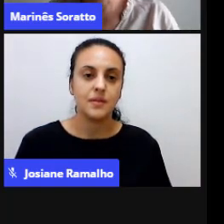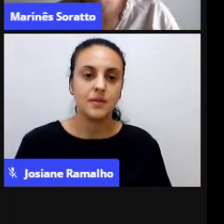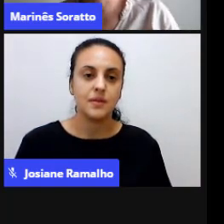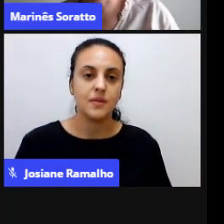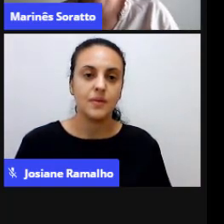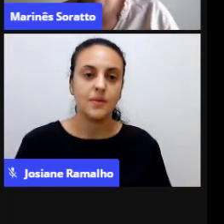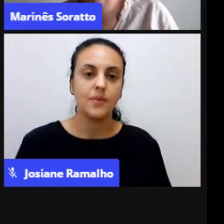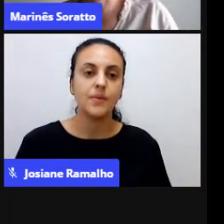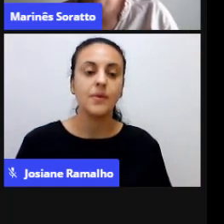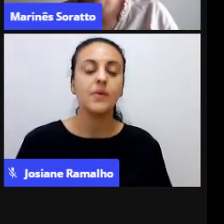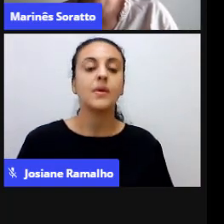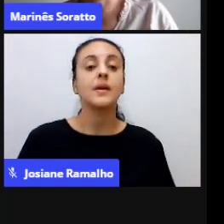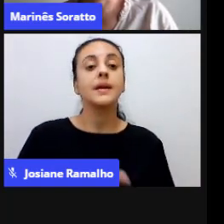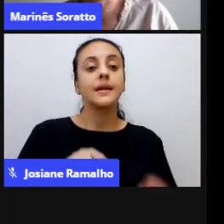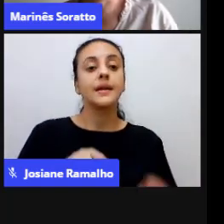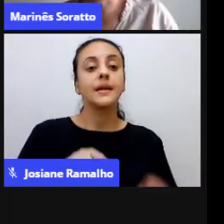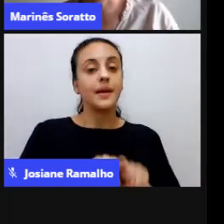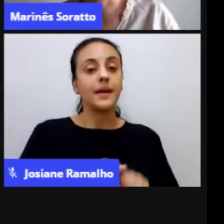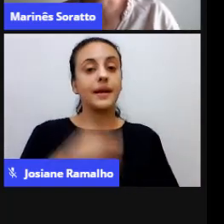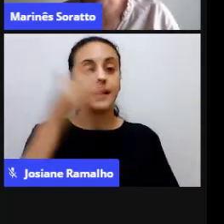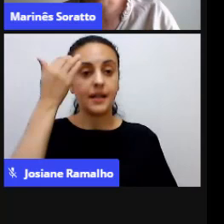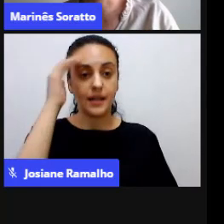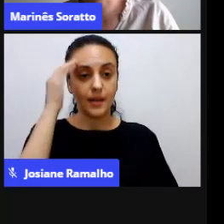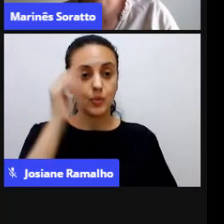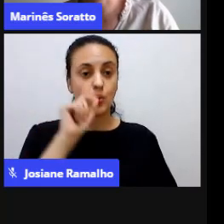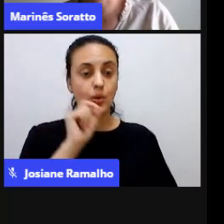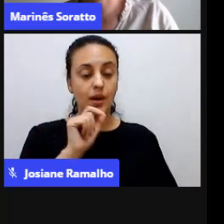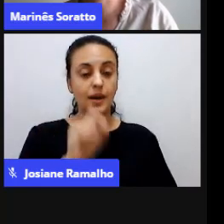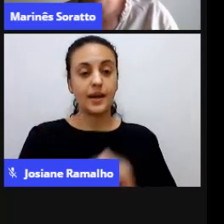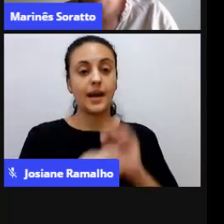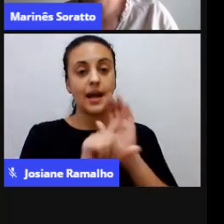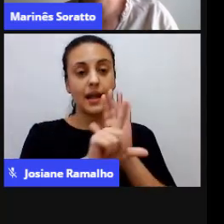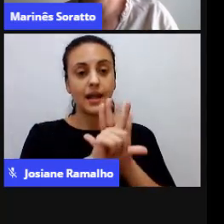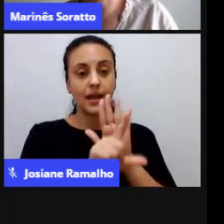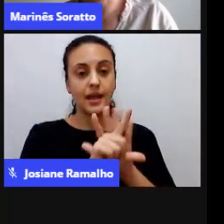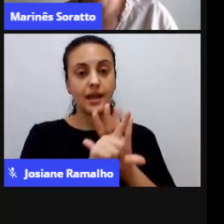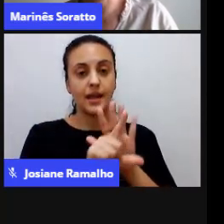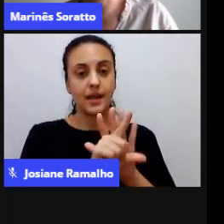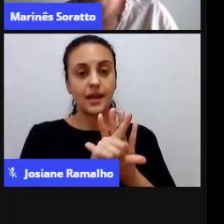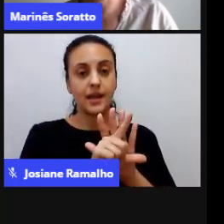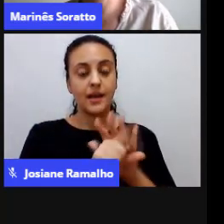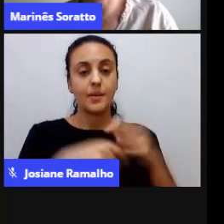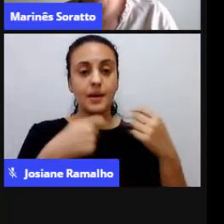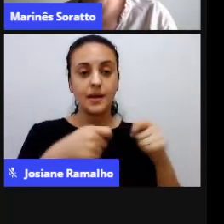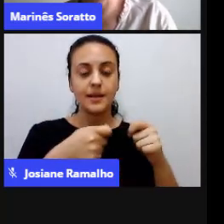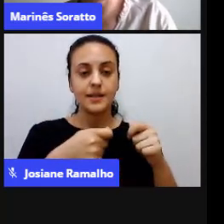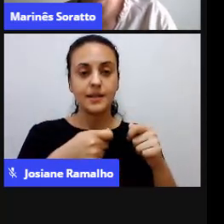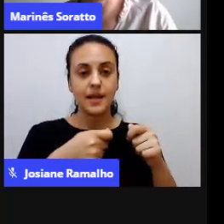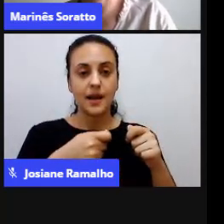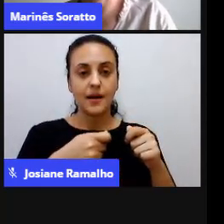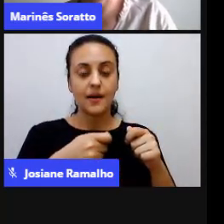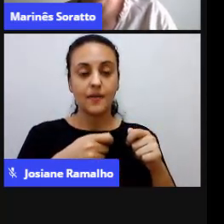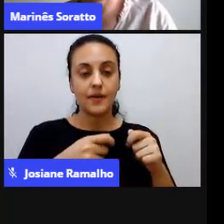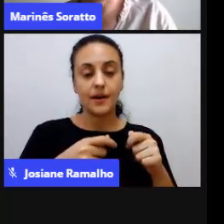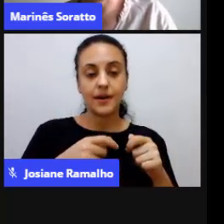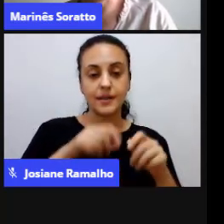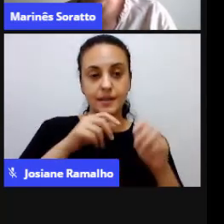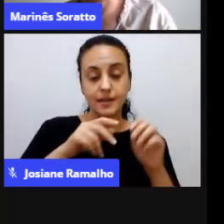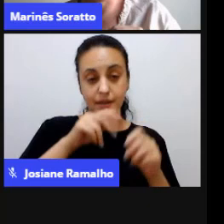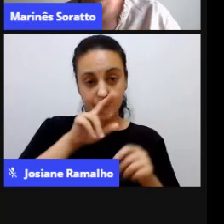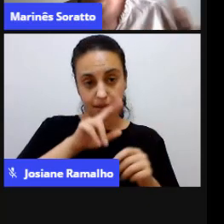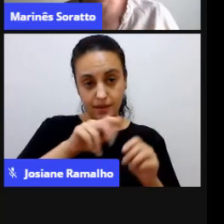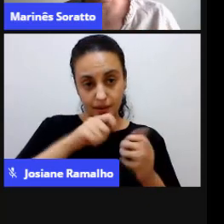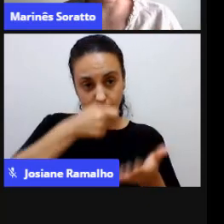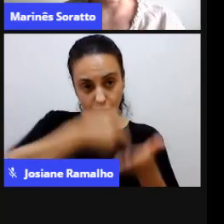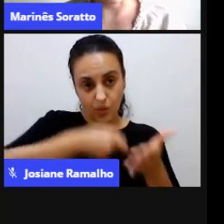Então, um outro entendimento que se teve sobre a lei foi que ela deveria ser trabalhada, né, em escolas urbanas. Né? No